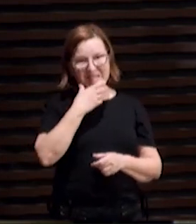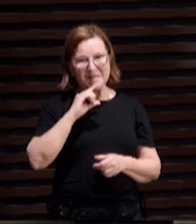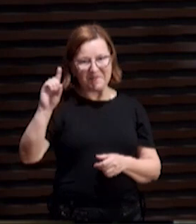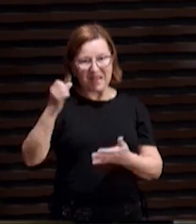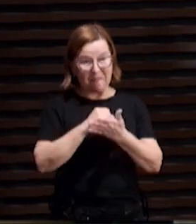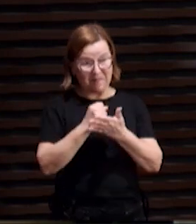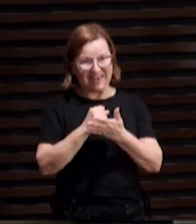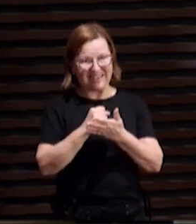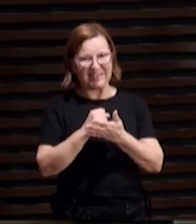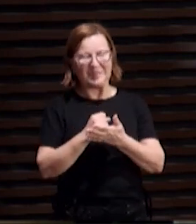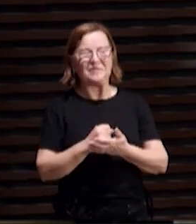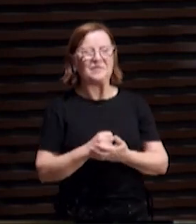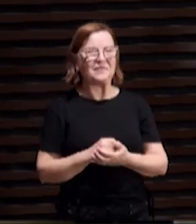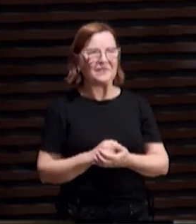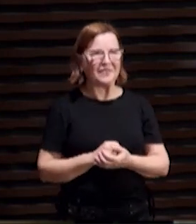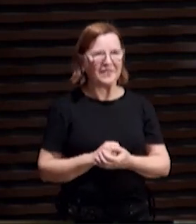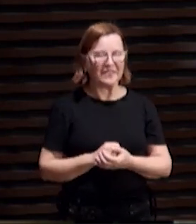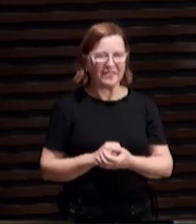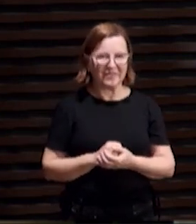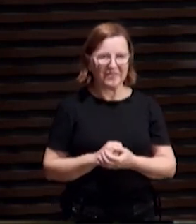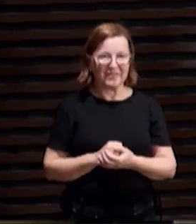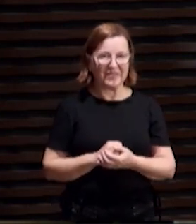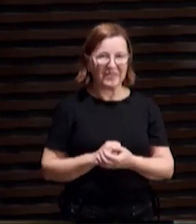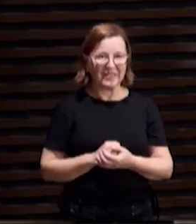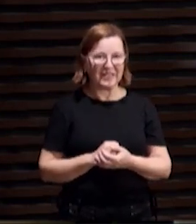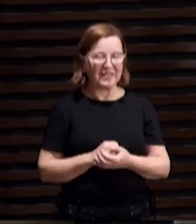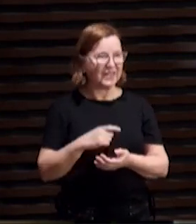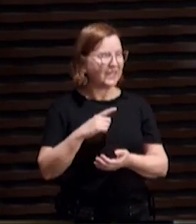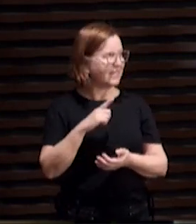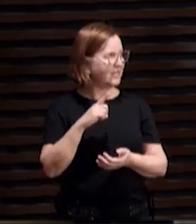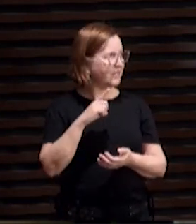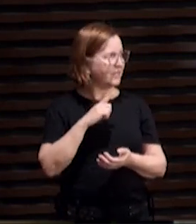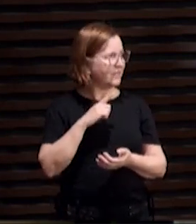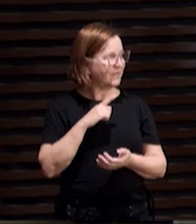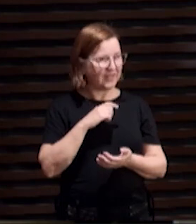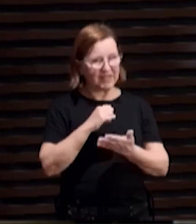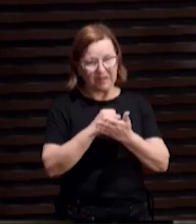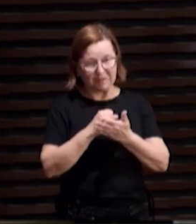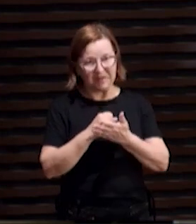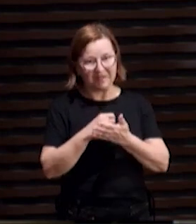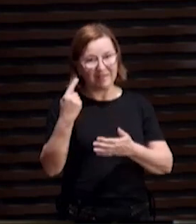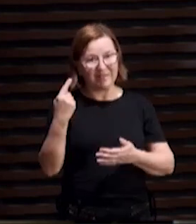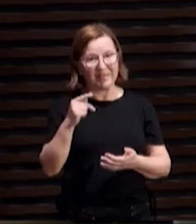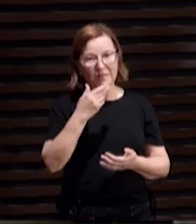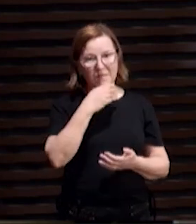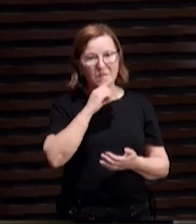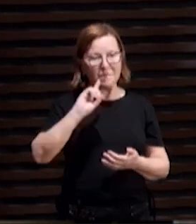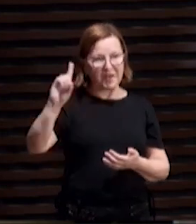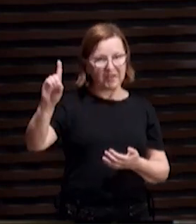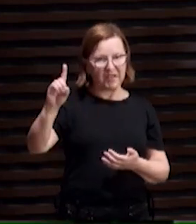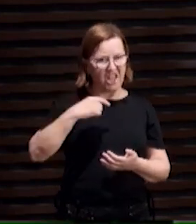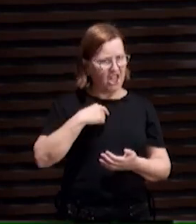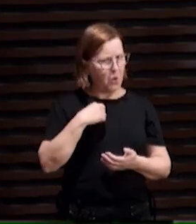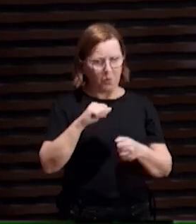marca do Pai, o estigma do Pai. Ele tem a demarcação do seu Pai. Eu não faço no